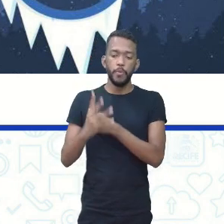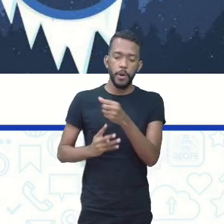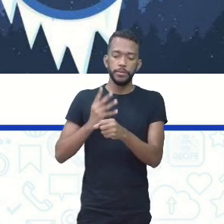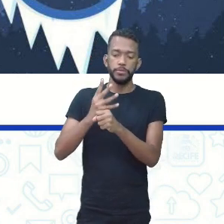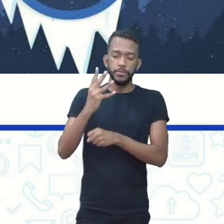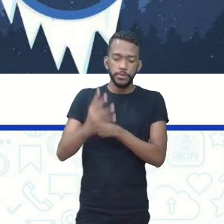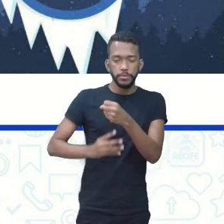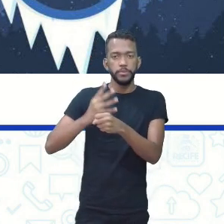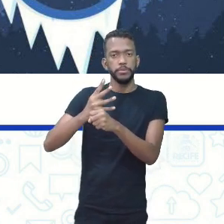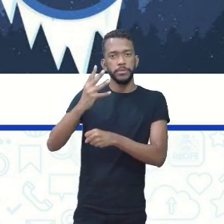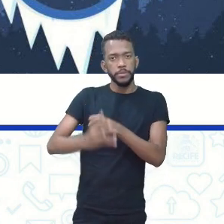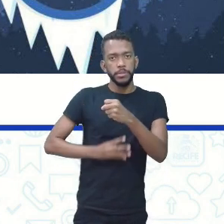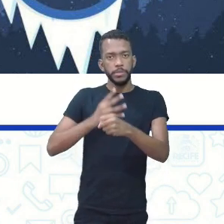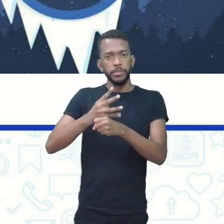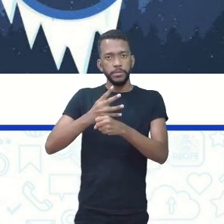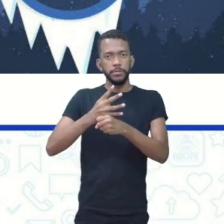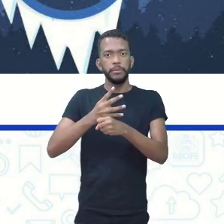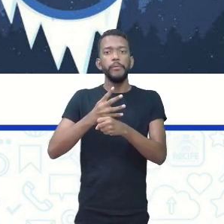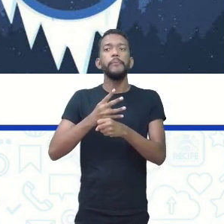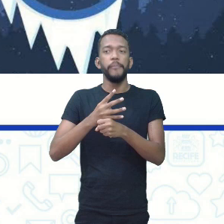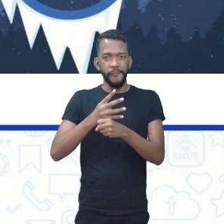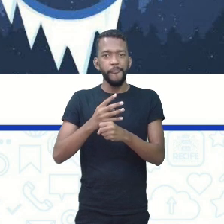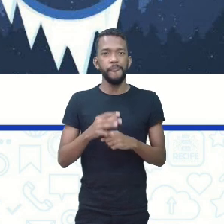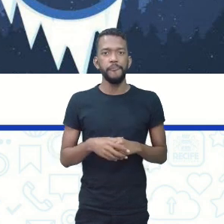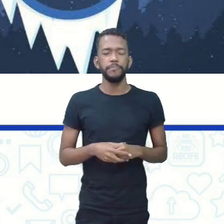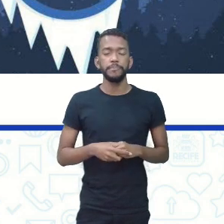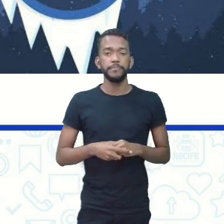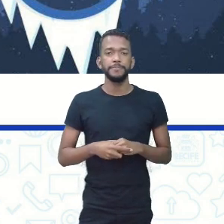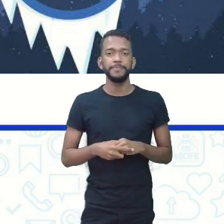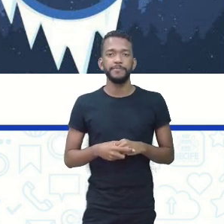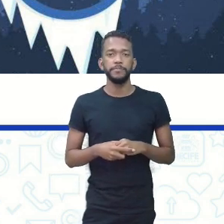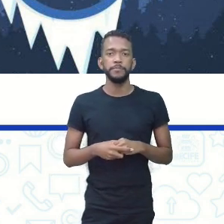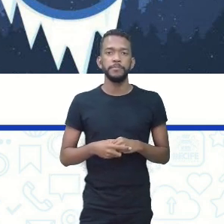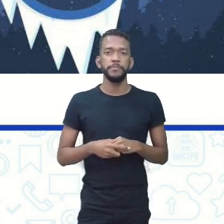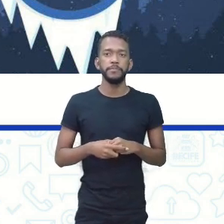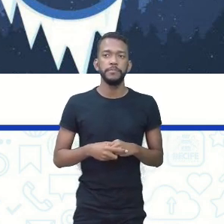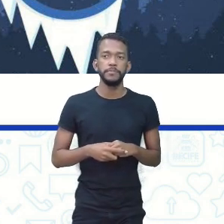entre os Jogos de Verão e os Jogos Olímpicos de Inverno.